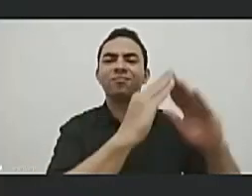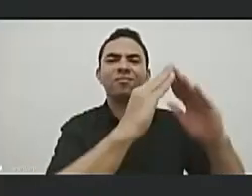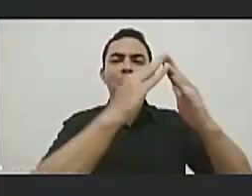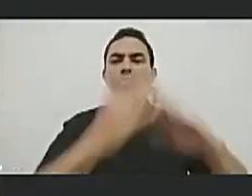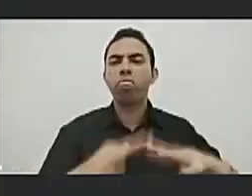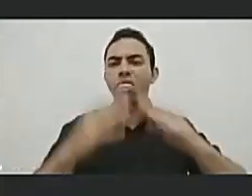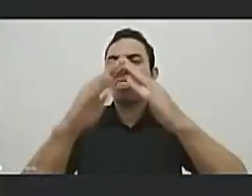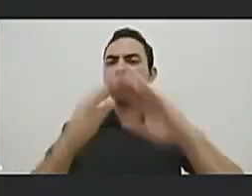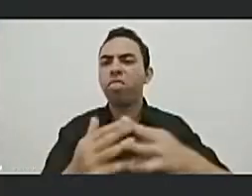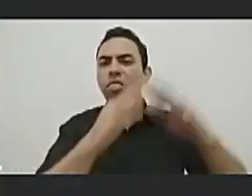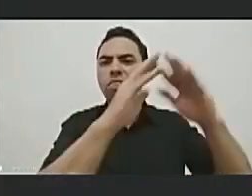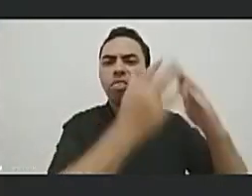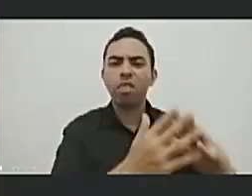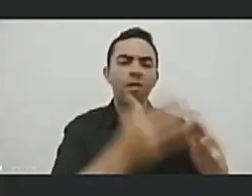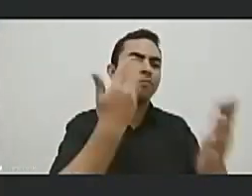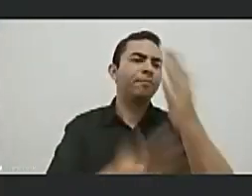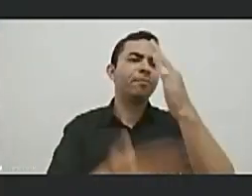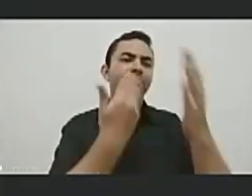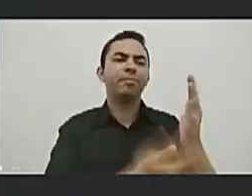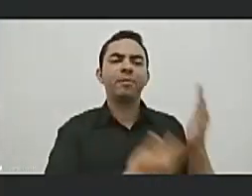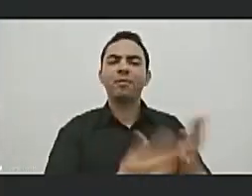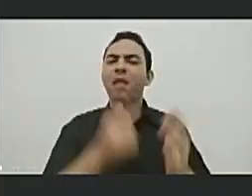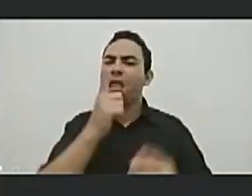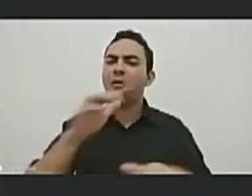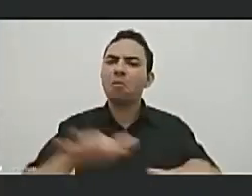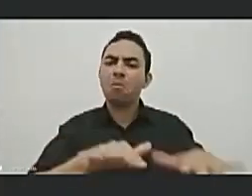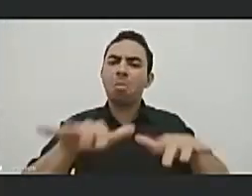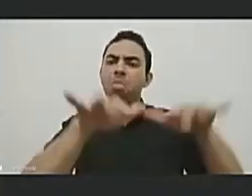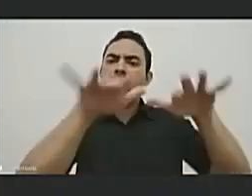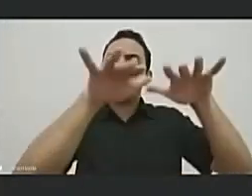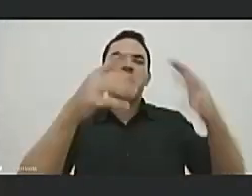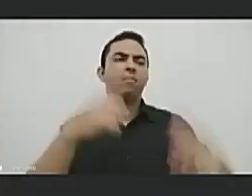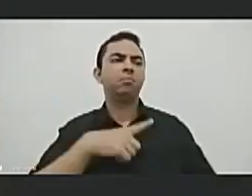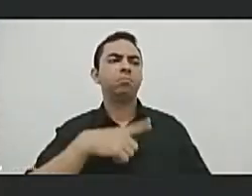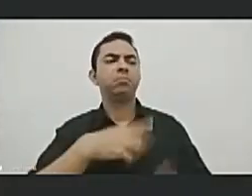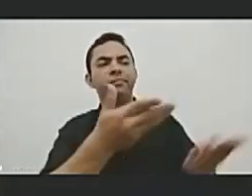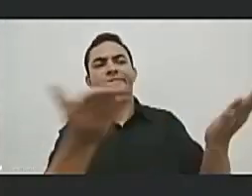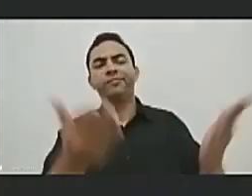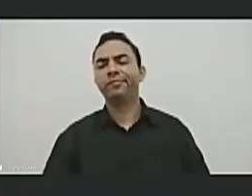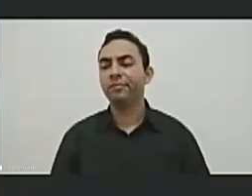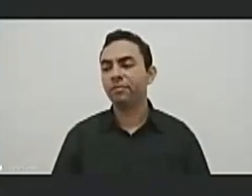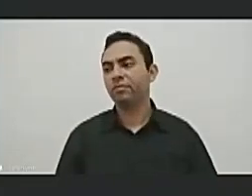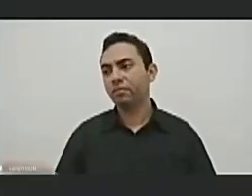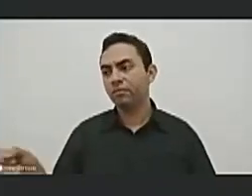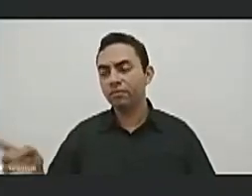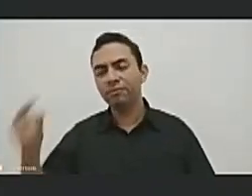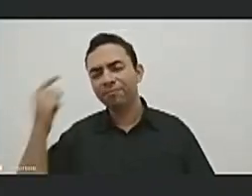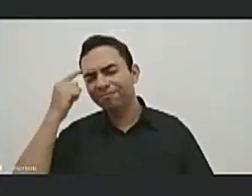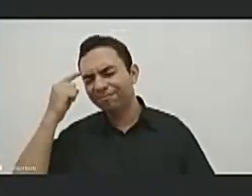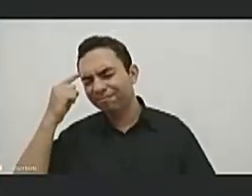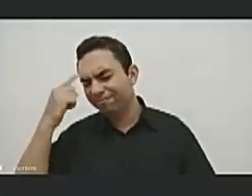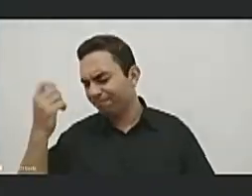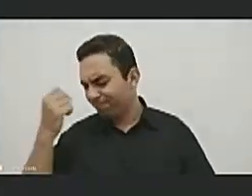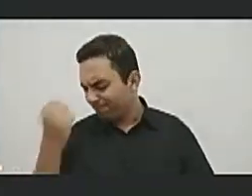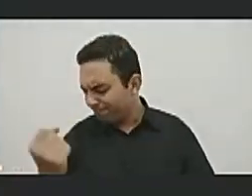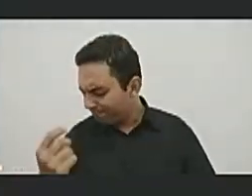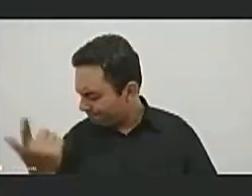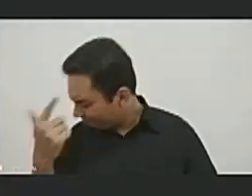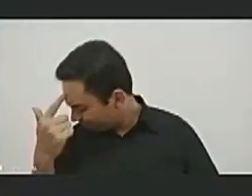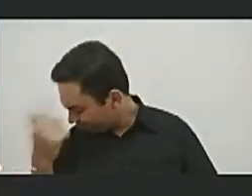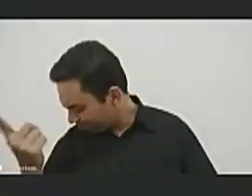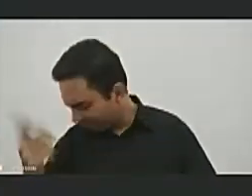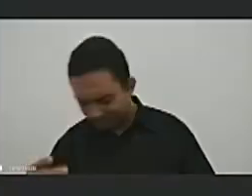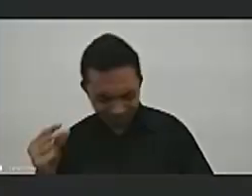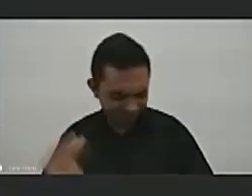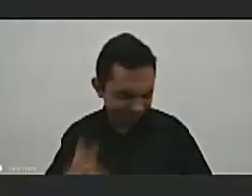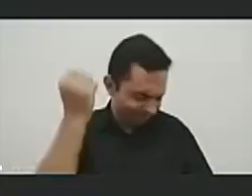abaixo d'água Então eu acho que você tem que colocar um pouquinho da tua mão na consciência e perceber o